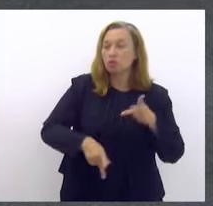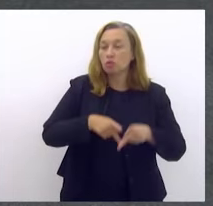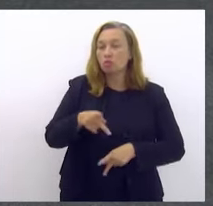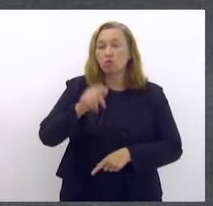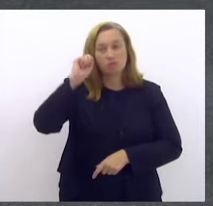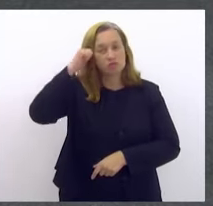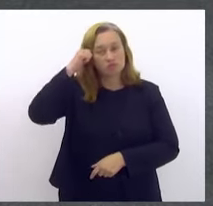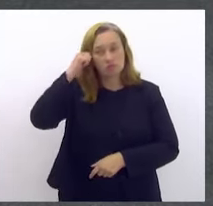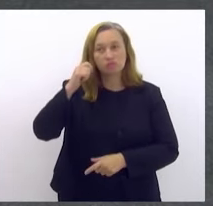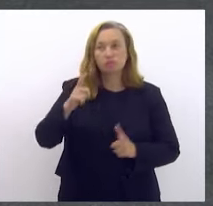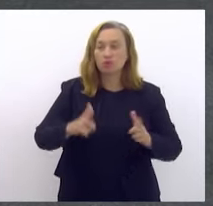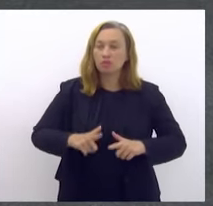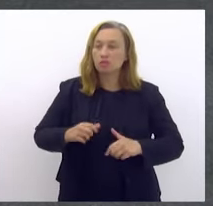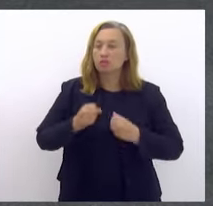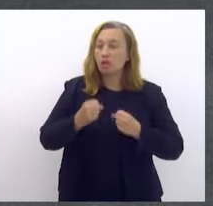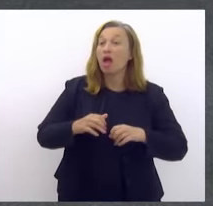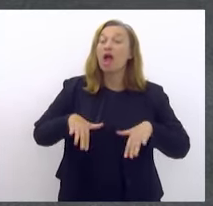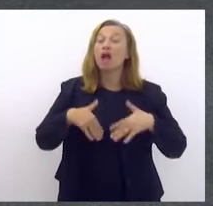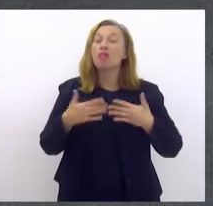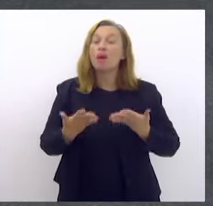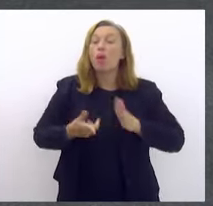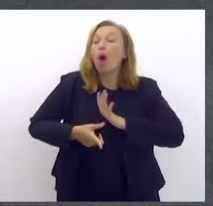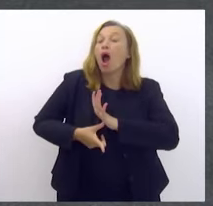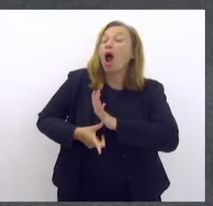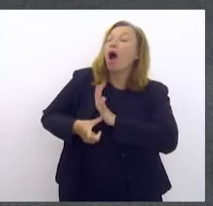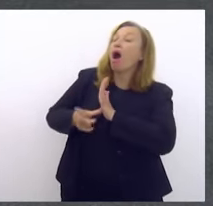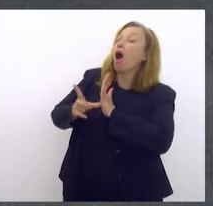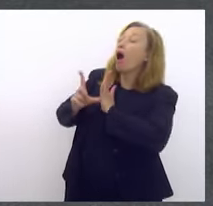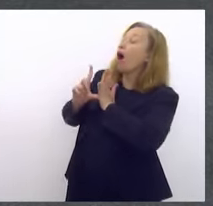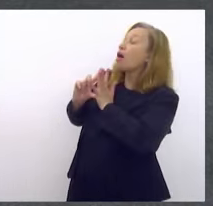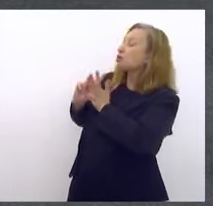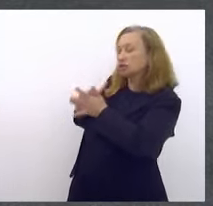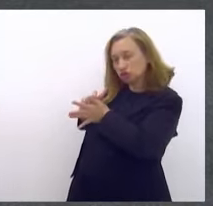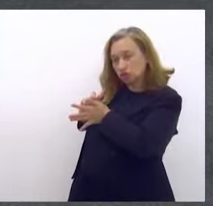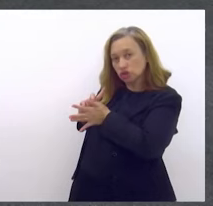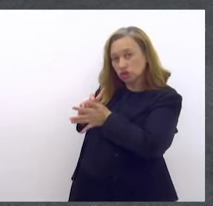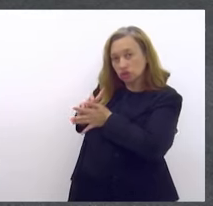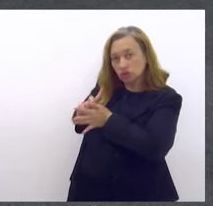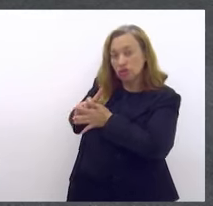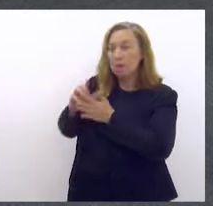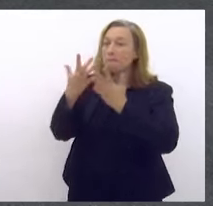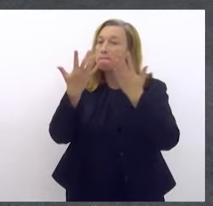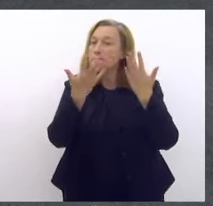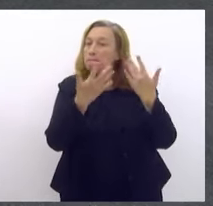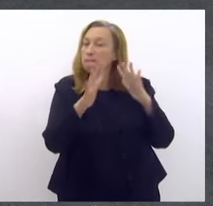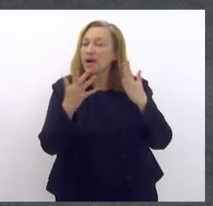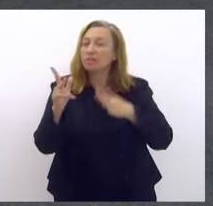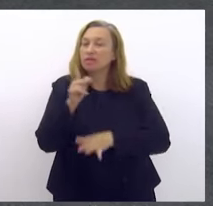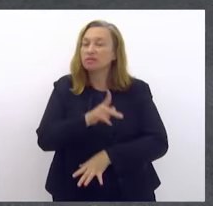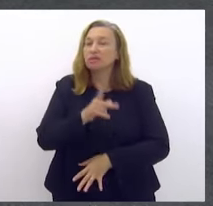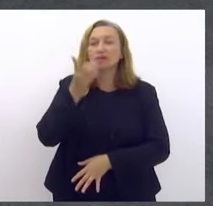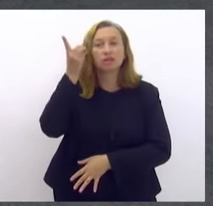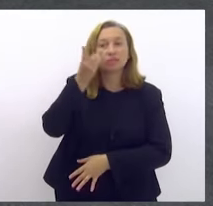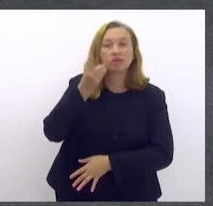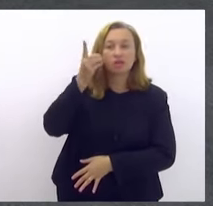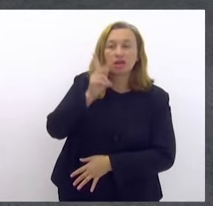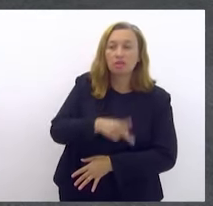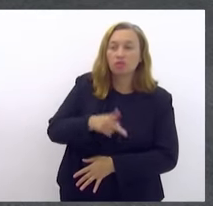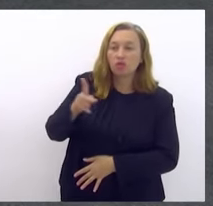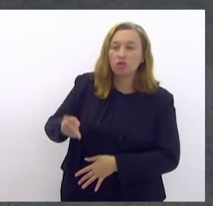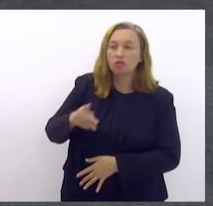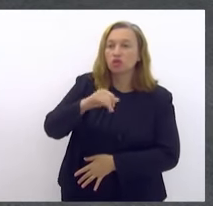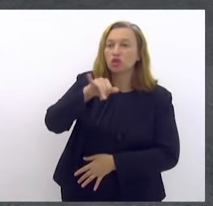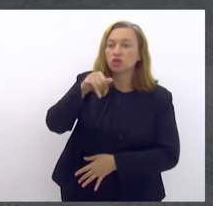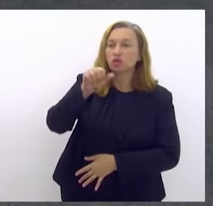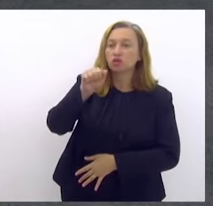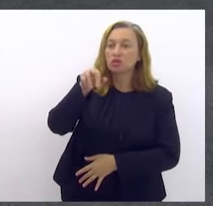dos espaços de poder. Então, antes de parabenizar o deputado Josemar